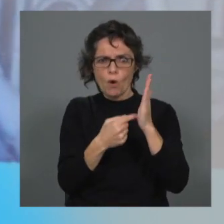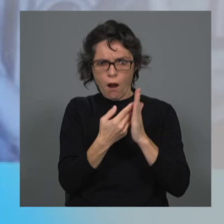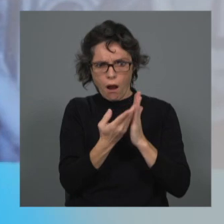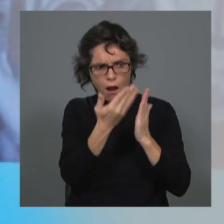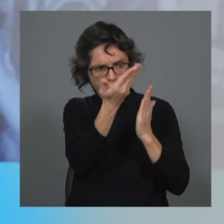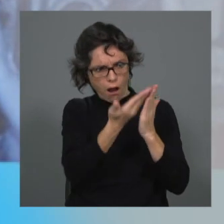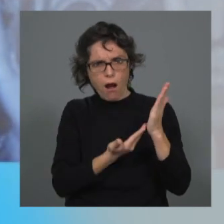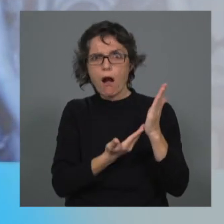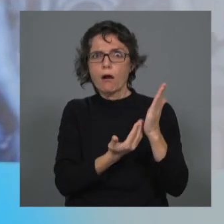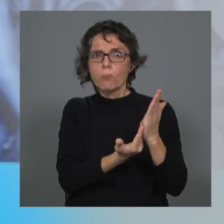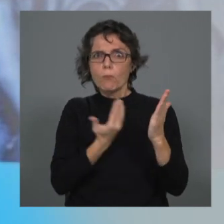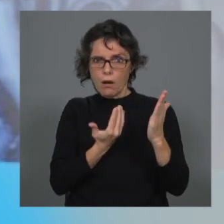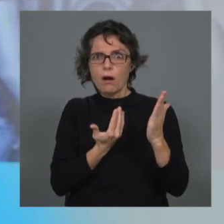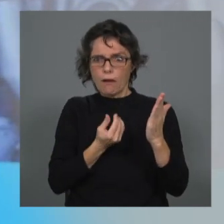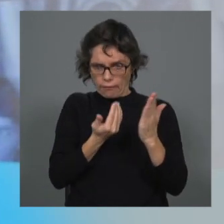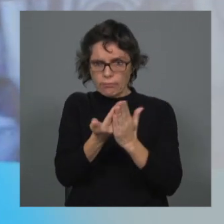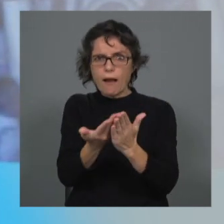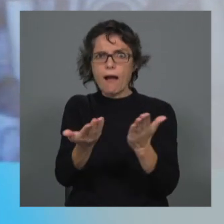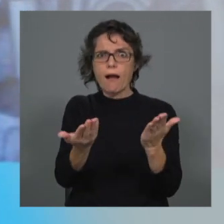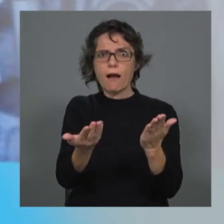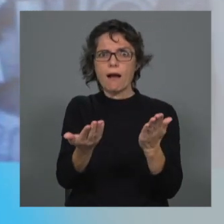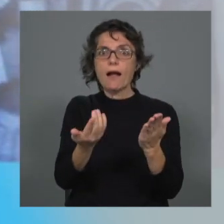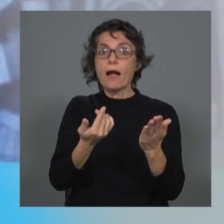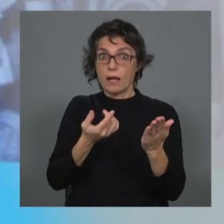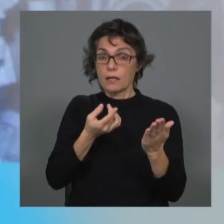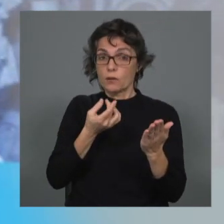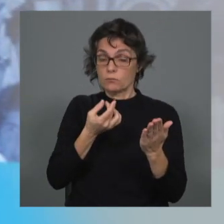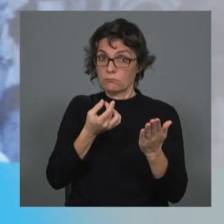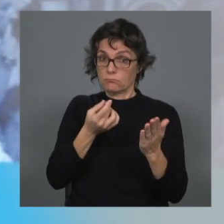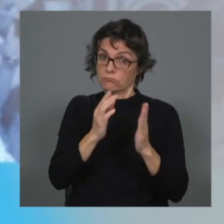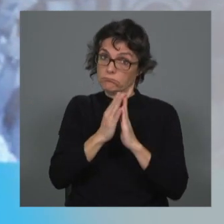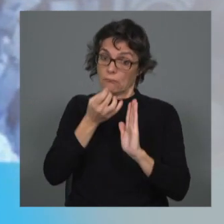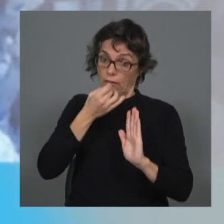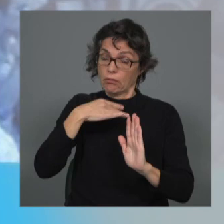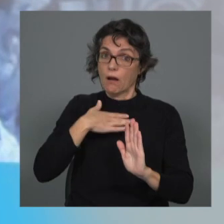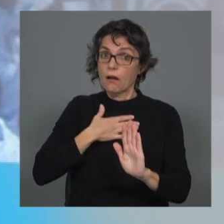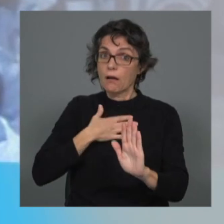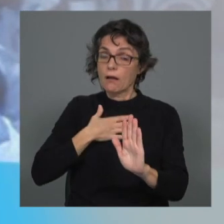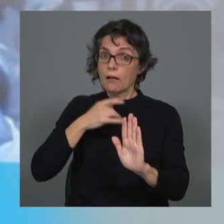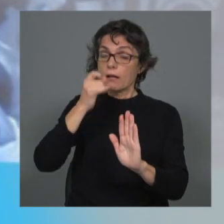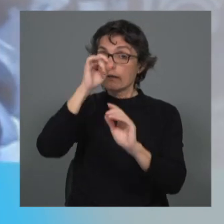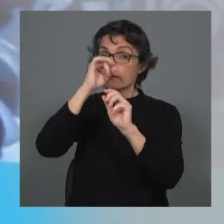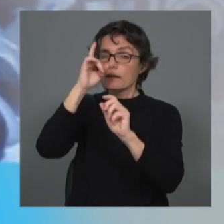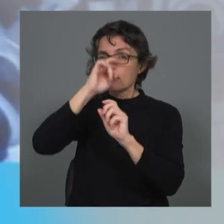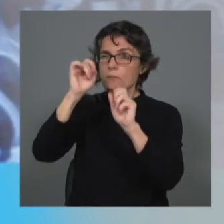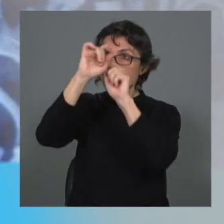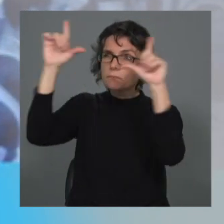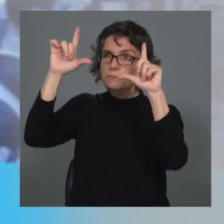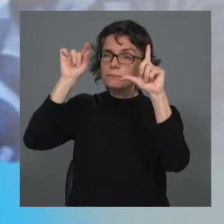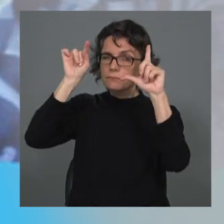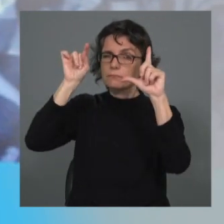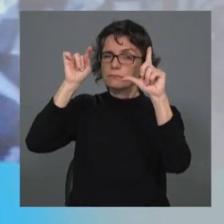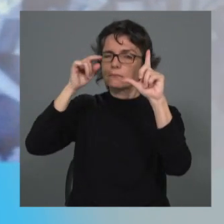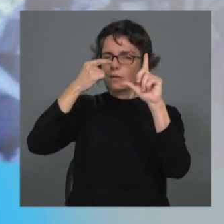extraordinariamente relevante e eu permitir-me-ia recordar uma imagem que me ficou